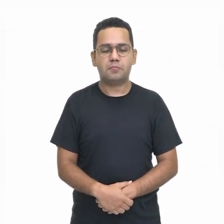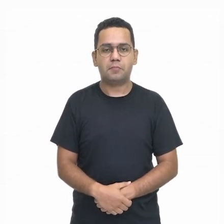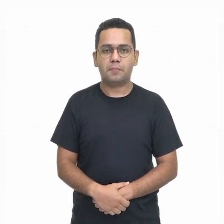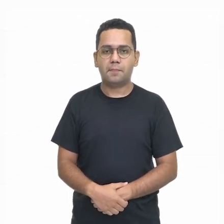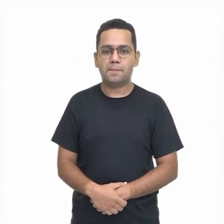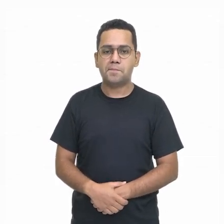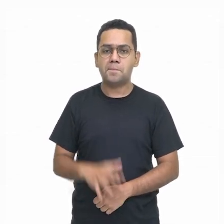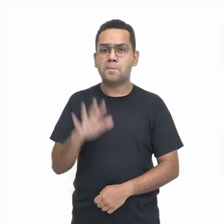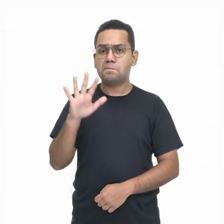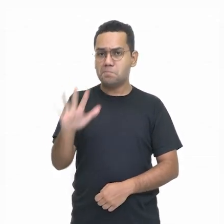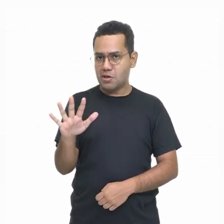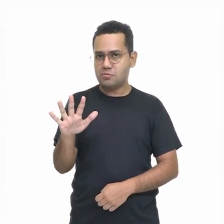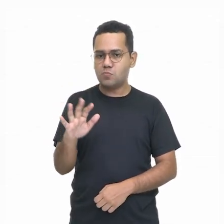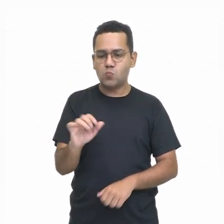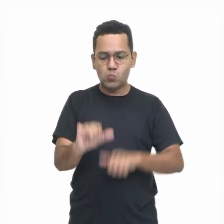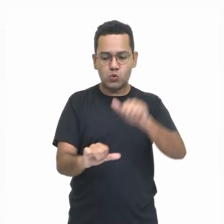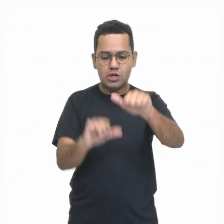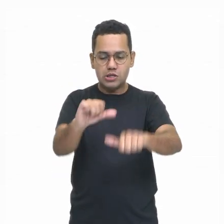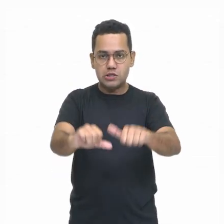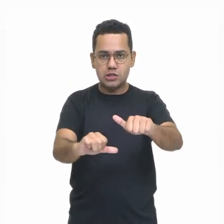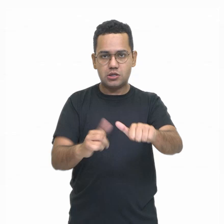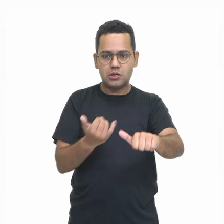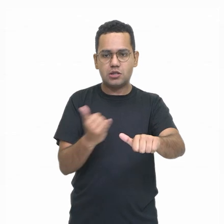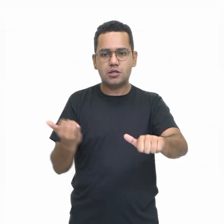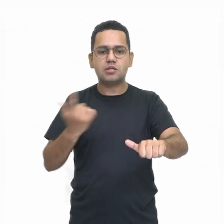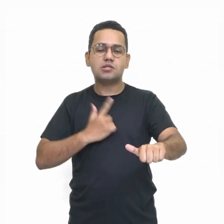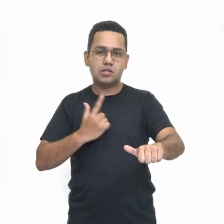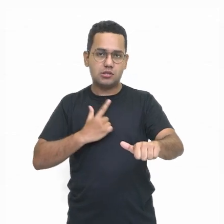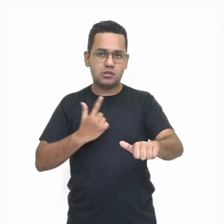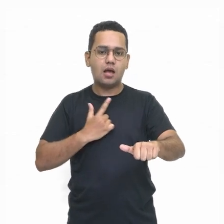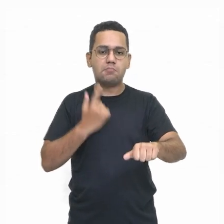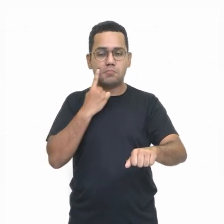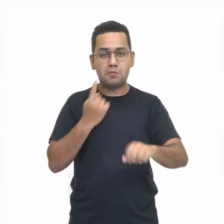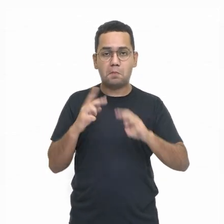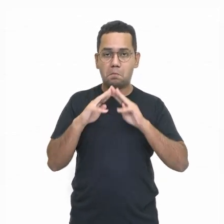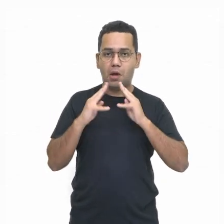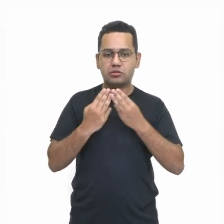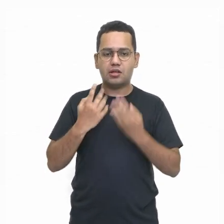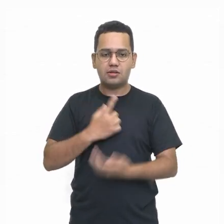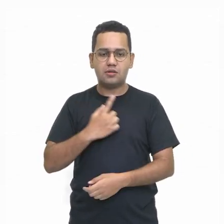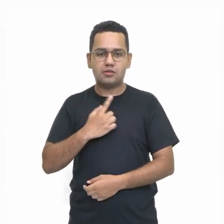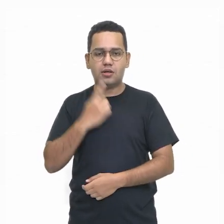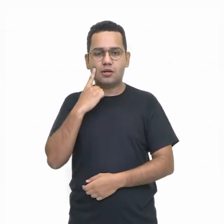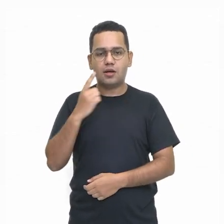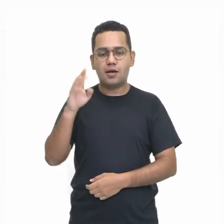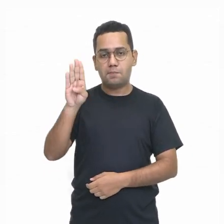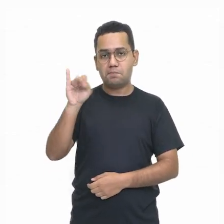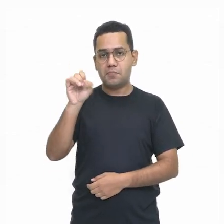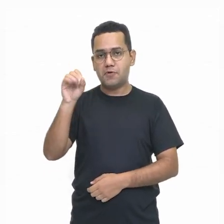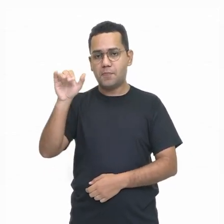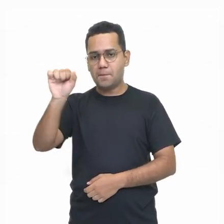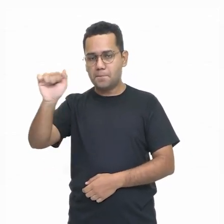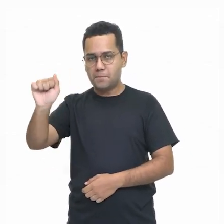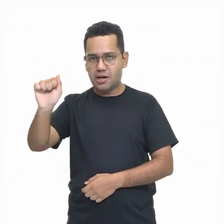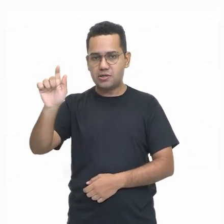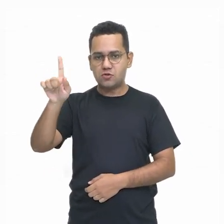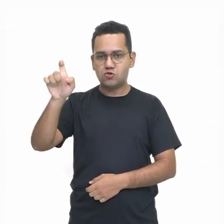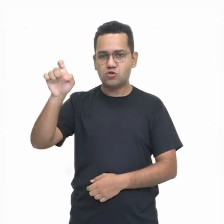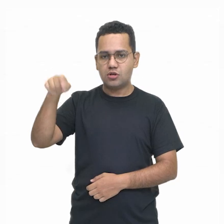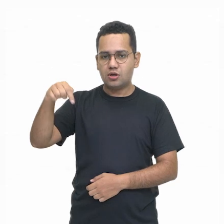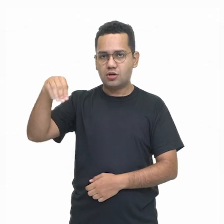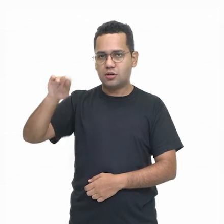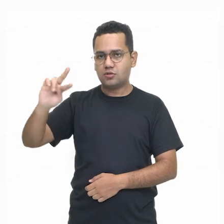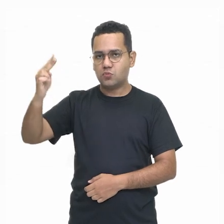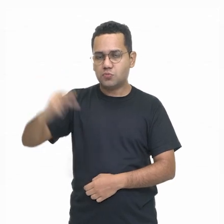de energia aí ela ocorre também de matéria representada pela biomassa, desde os organismos aí